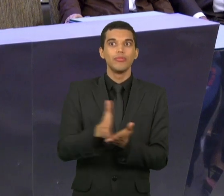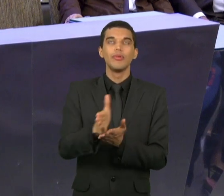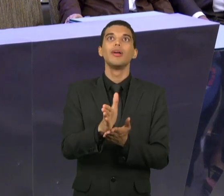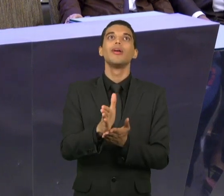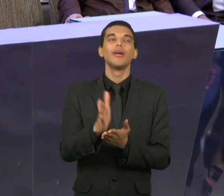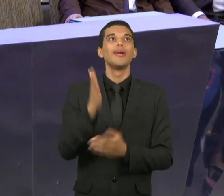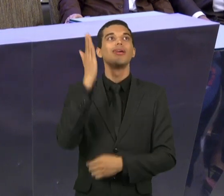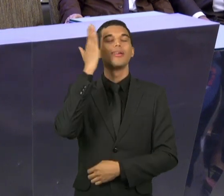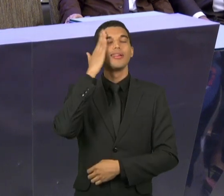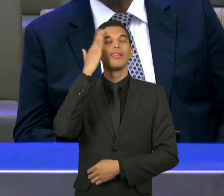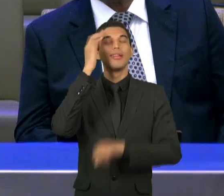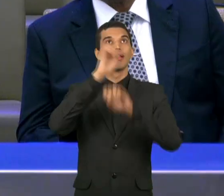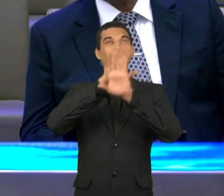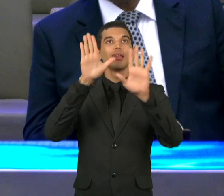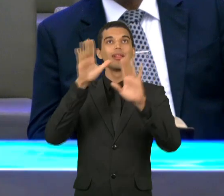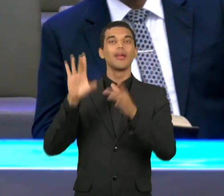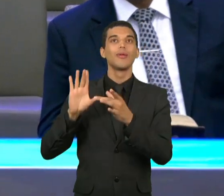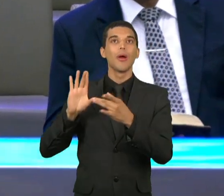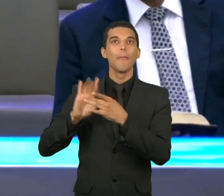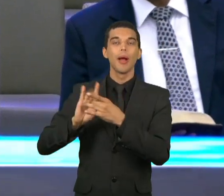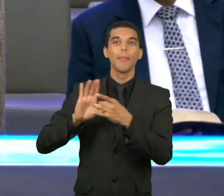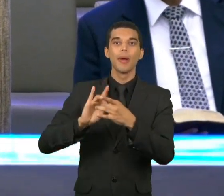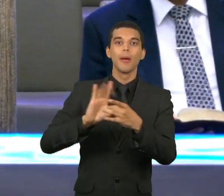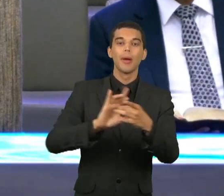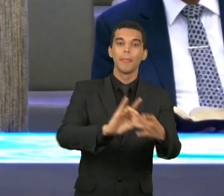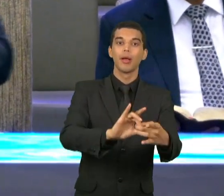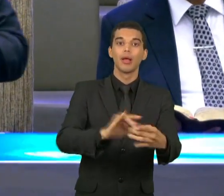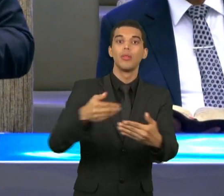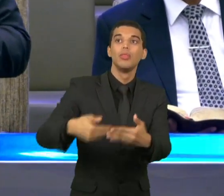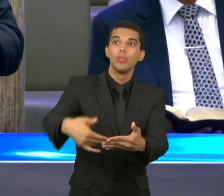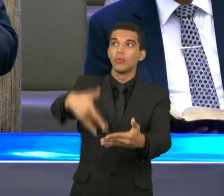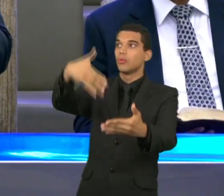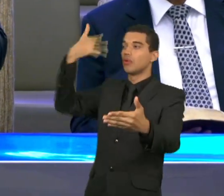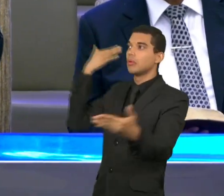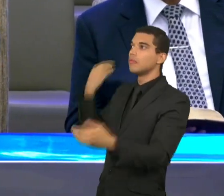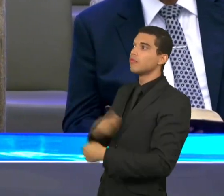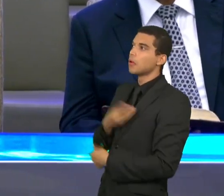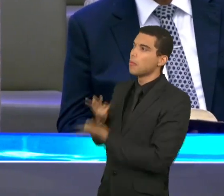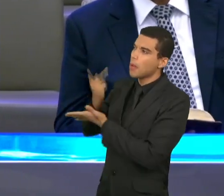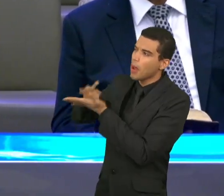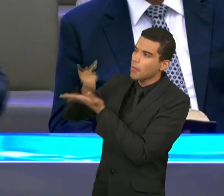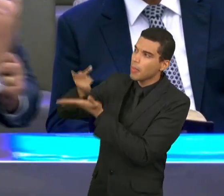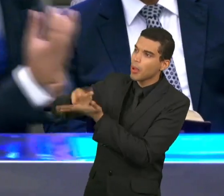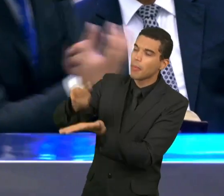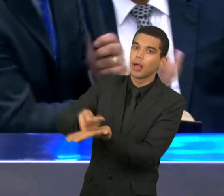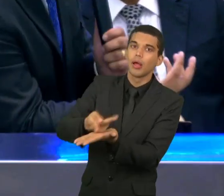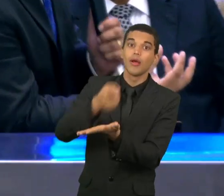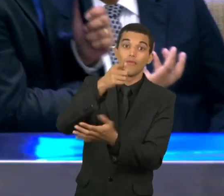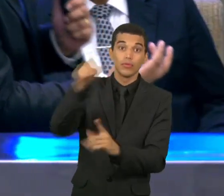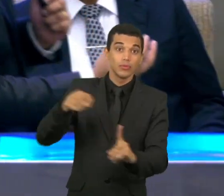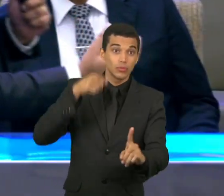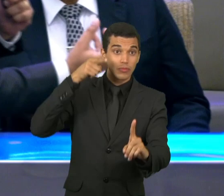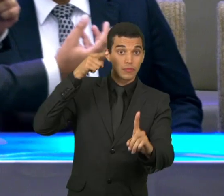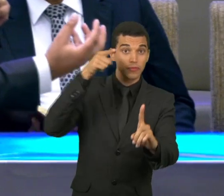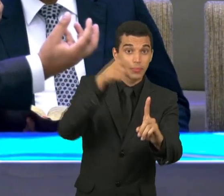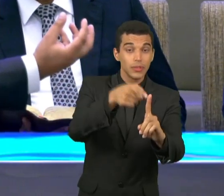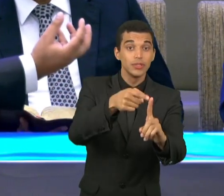É o que vai dar sentido a tudo que você já viveu, a tudo que você